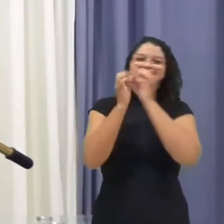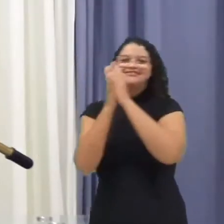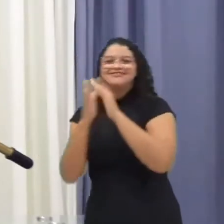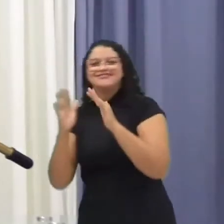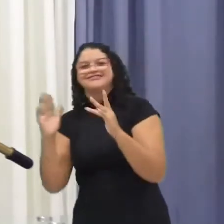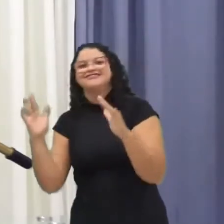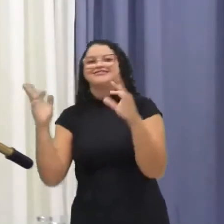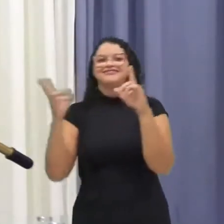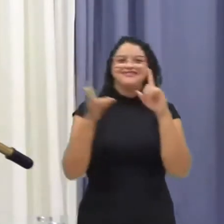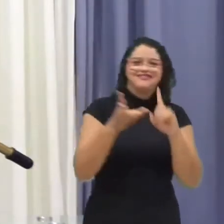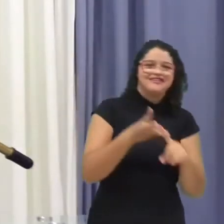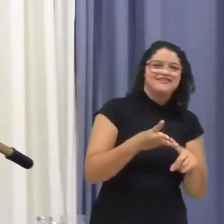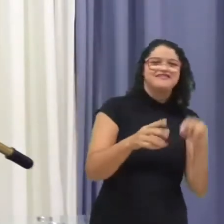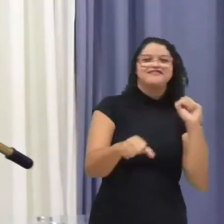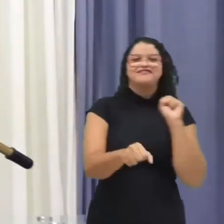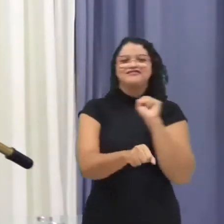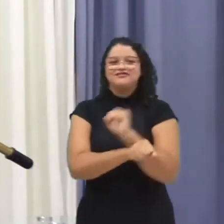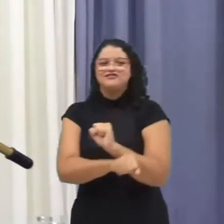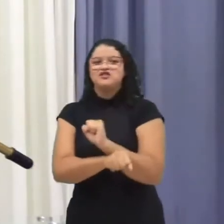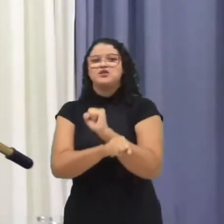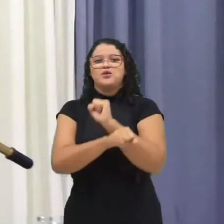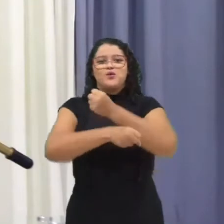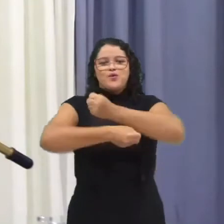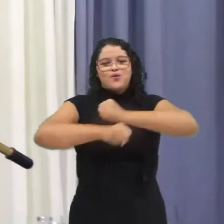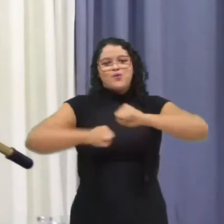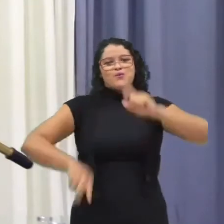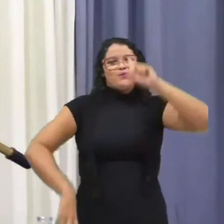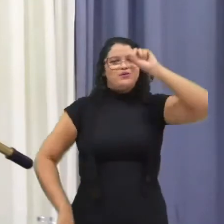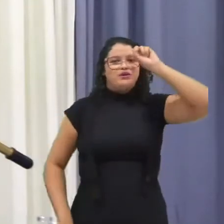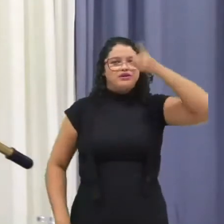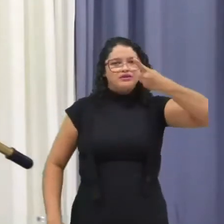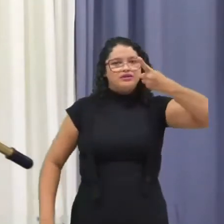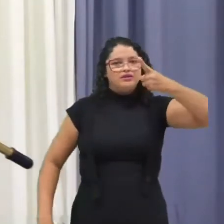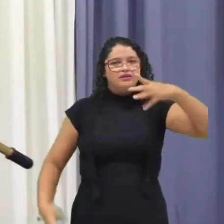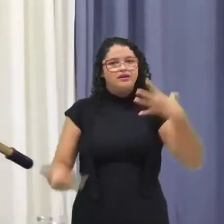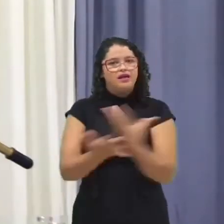e esperando o grande e glorioso momento do